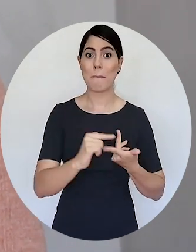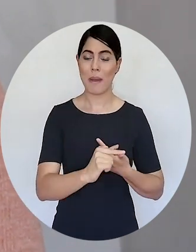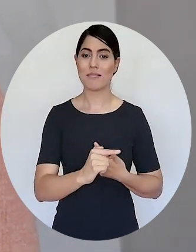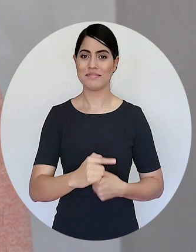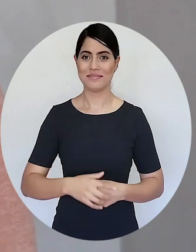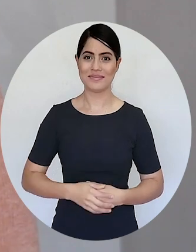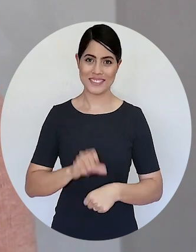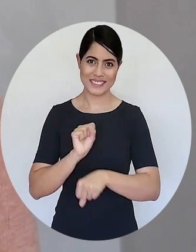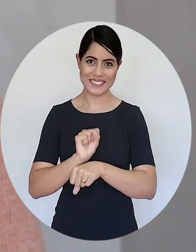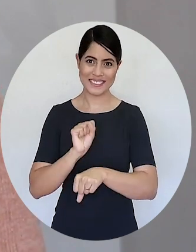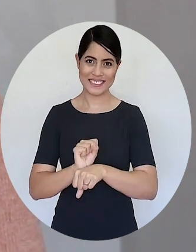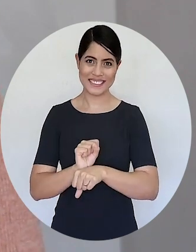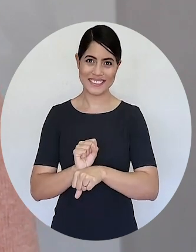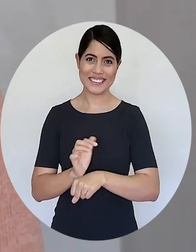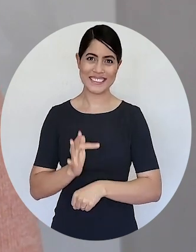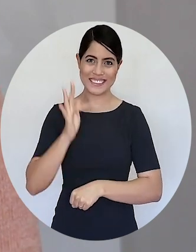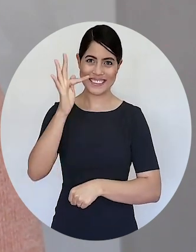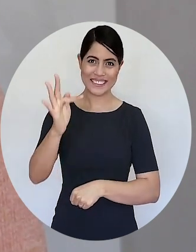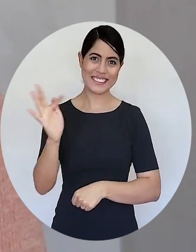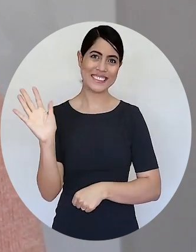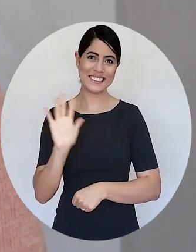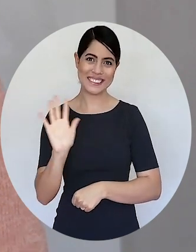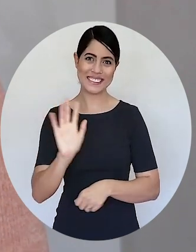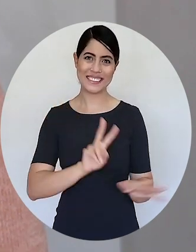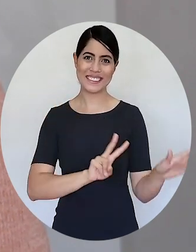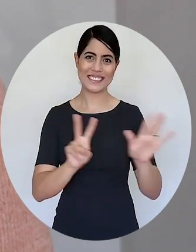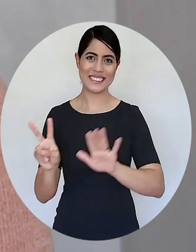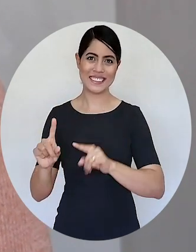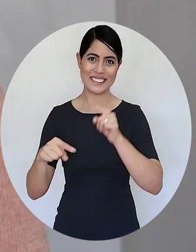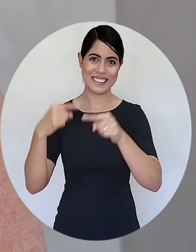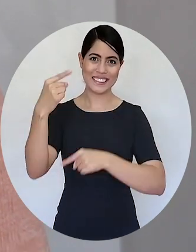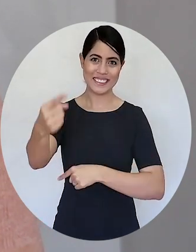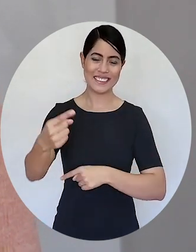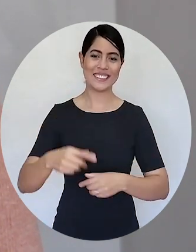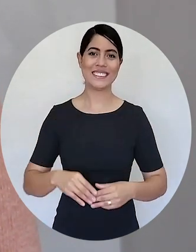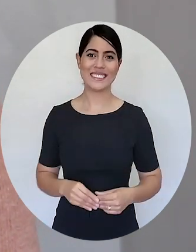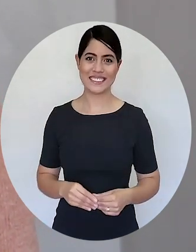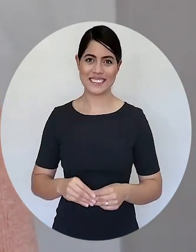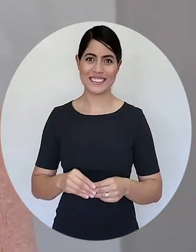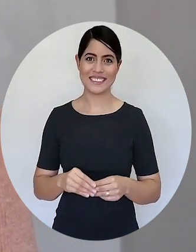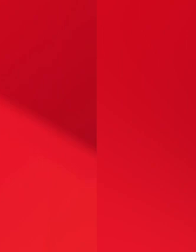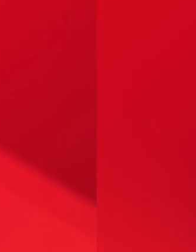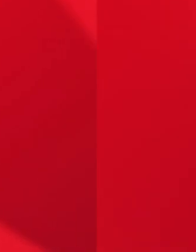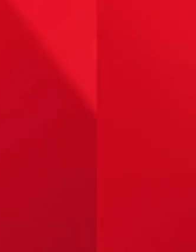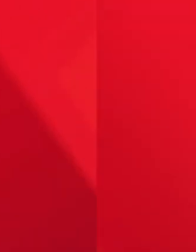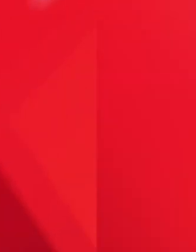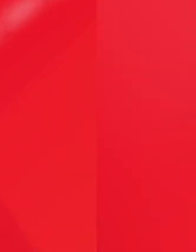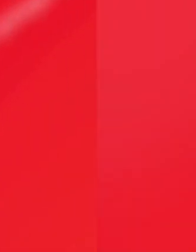Nacional faz em tempo real. Fico te esperando. Tchau, tchau e até a próxima semana.